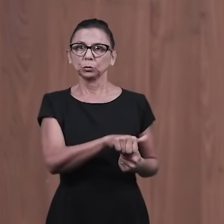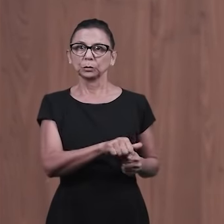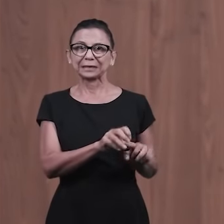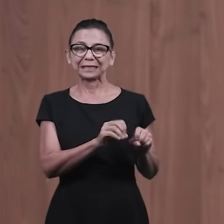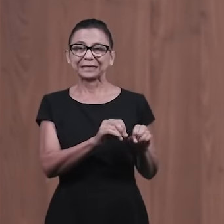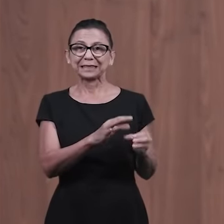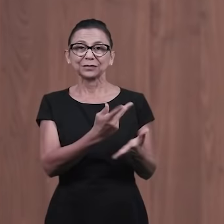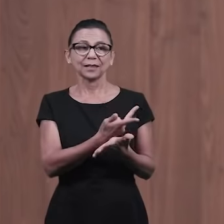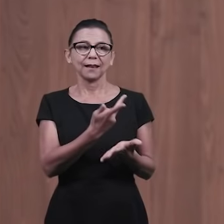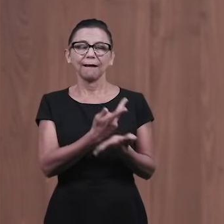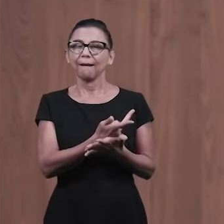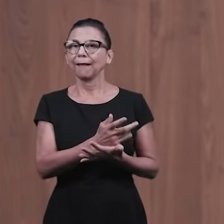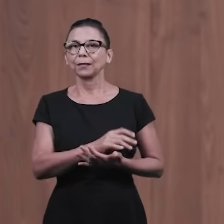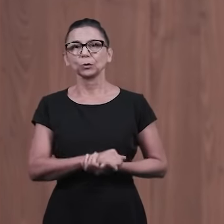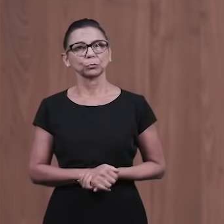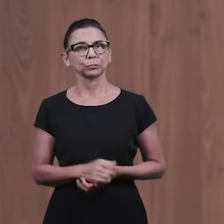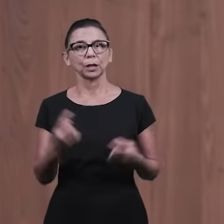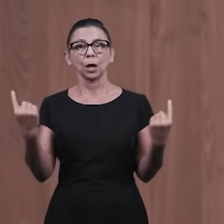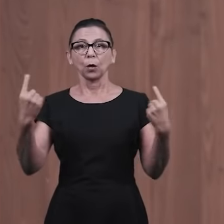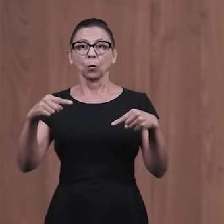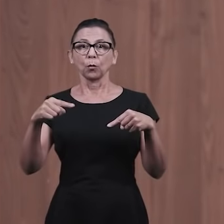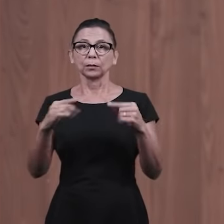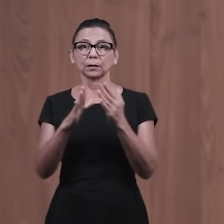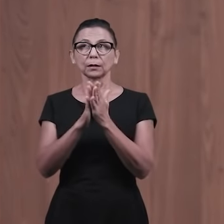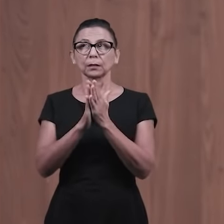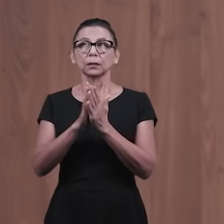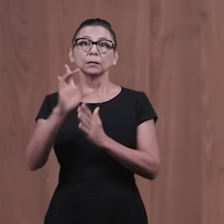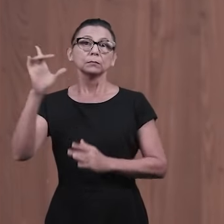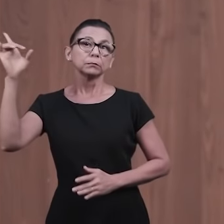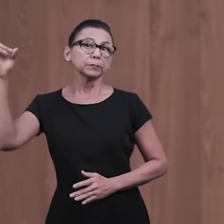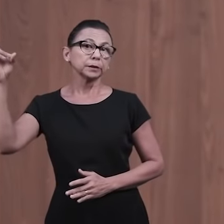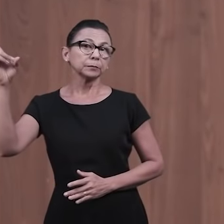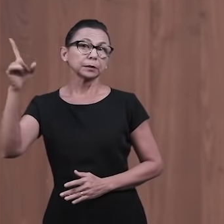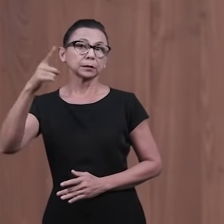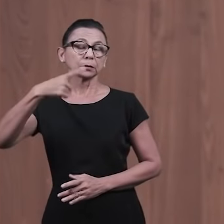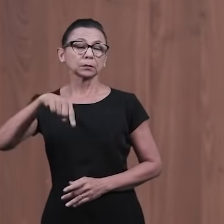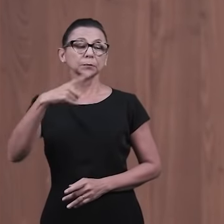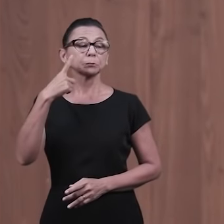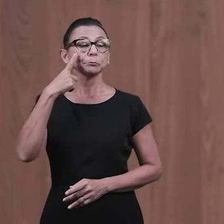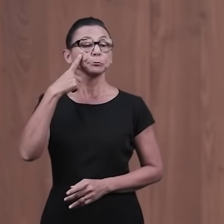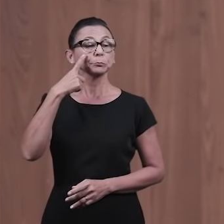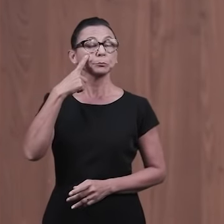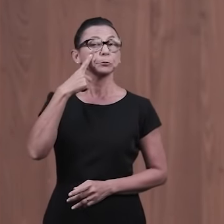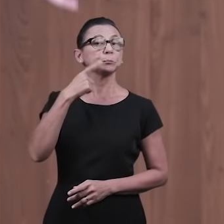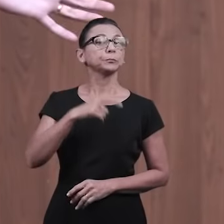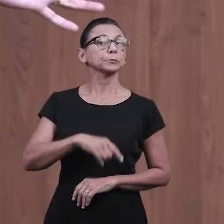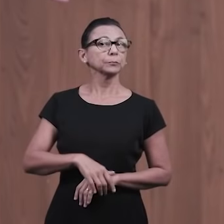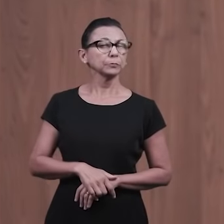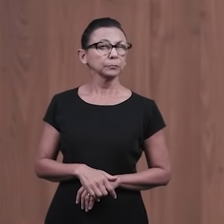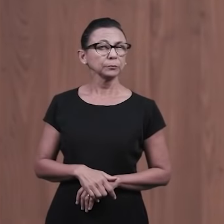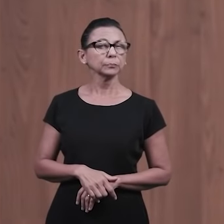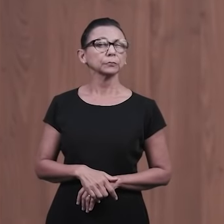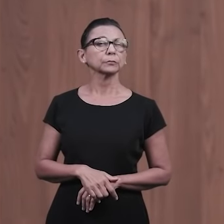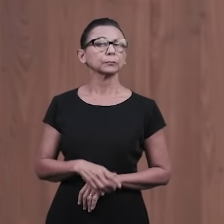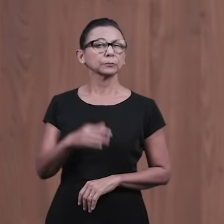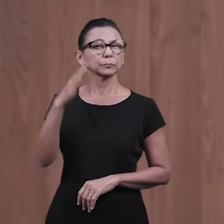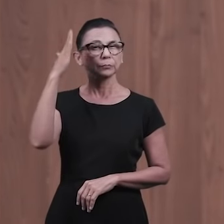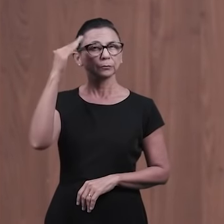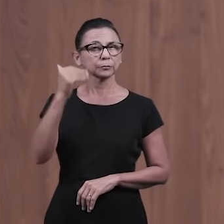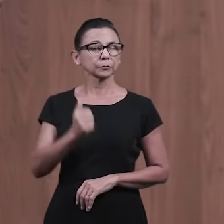palavra de Deus. E nós precisamos estar atentos para saber sempre aquilo que agrada daquilo